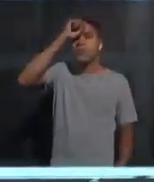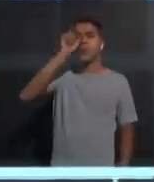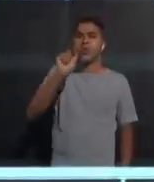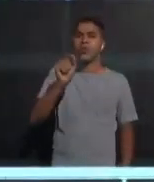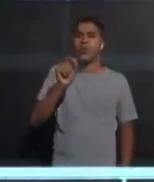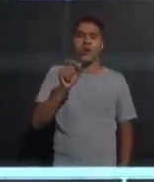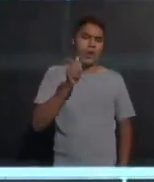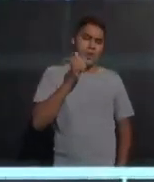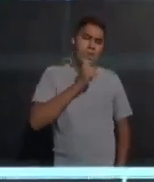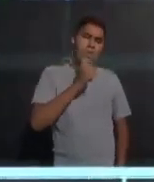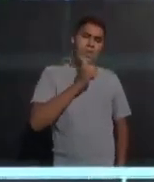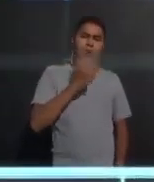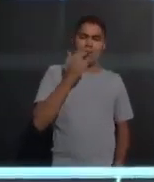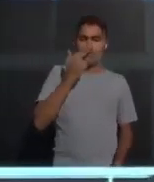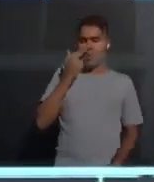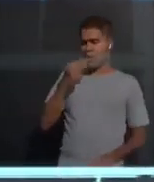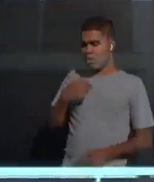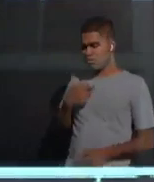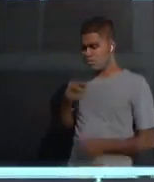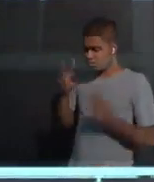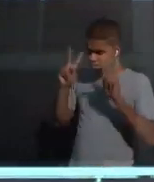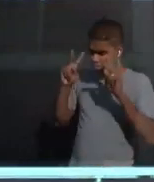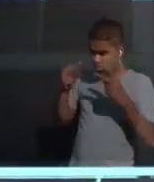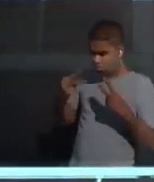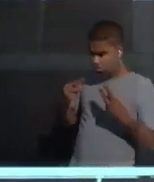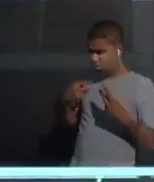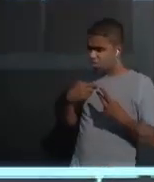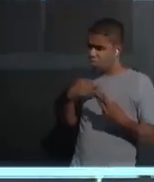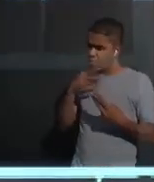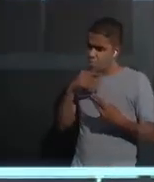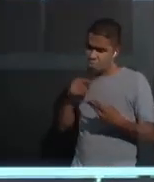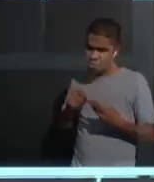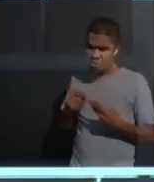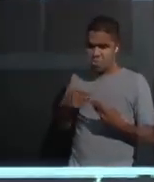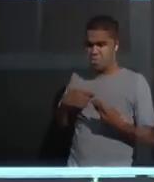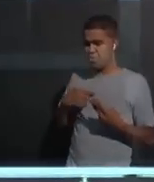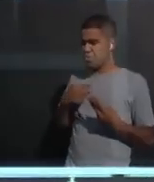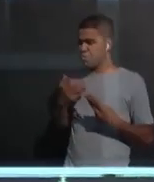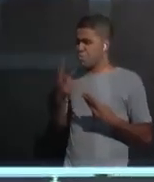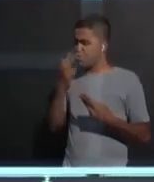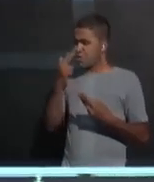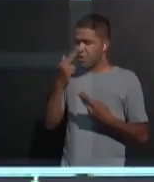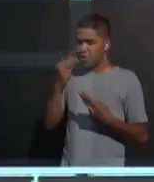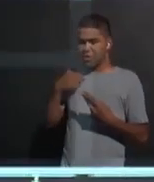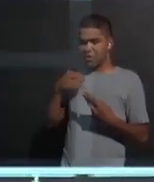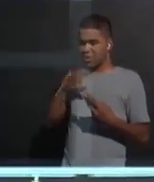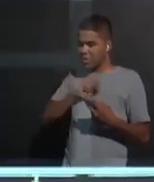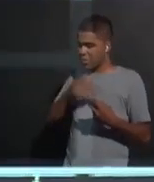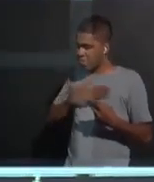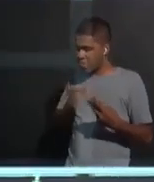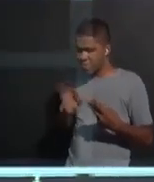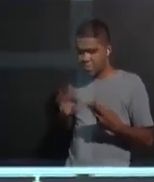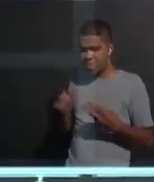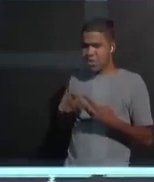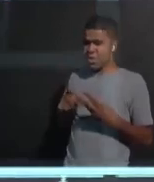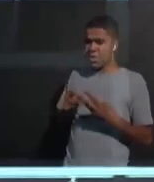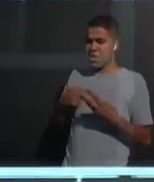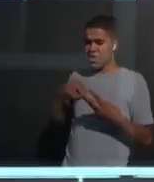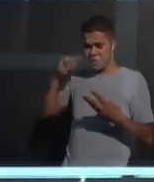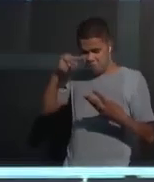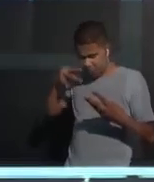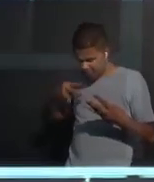muitas moças se viam com maus olhos que elas não se curtiam elas não se amavam não tinha prazer